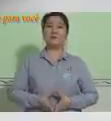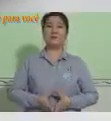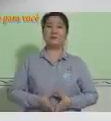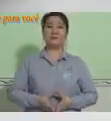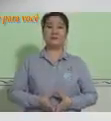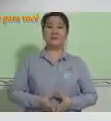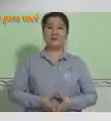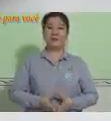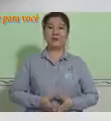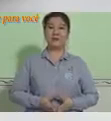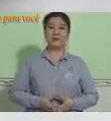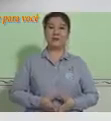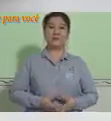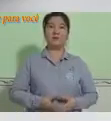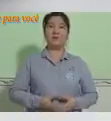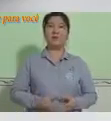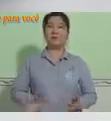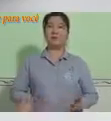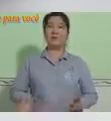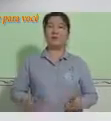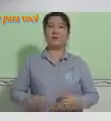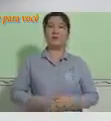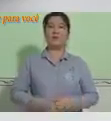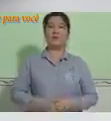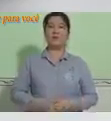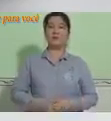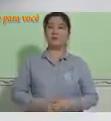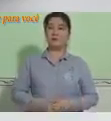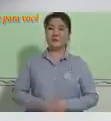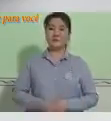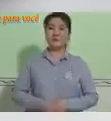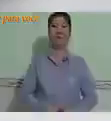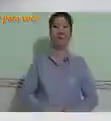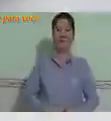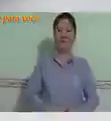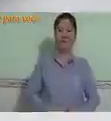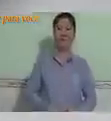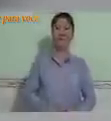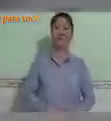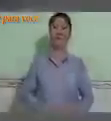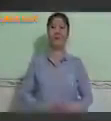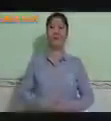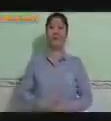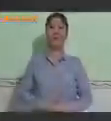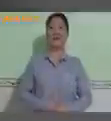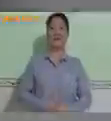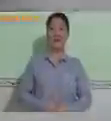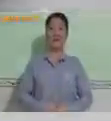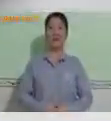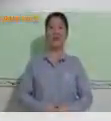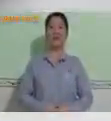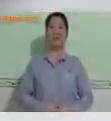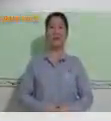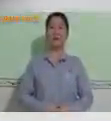Geralmente, vírgula, passadas 1 ou 2 semanas a maioria dos sintomas desaparece, vírgula, porém a dor e inchaço